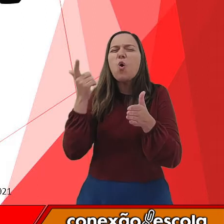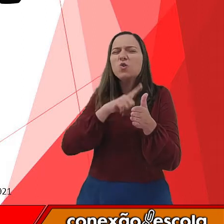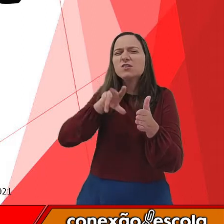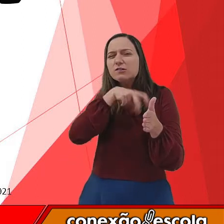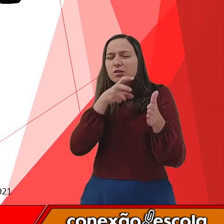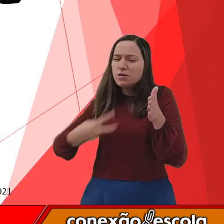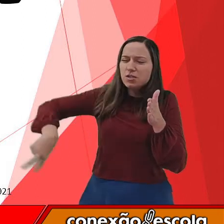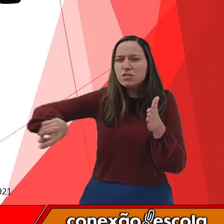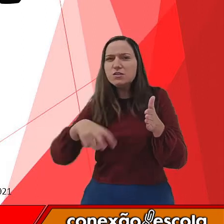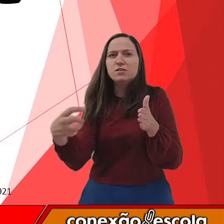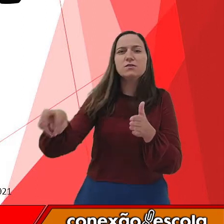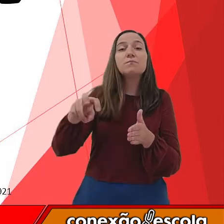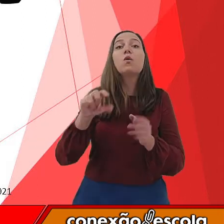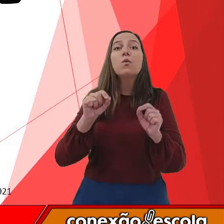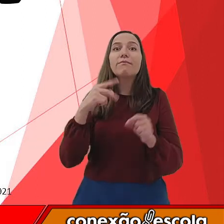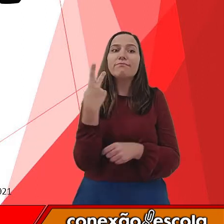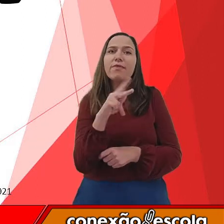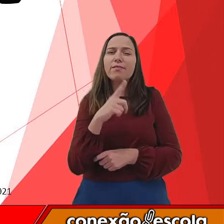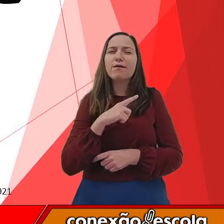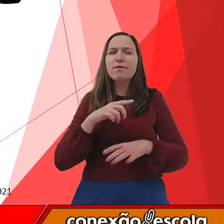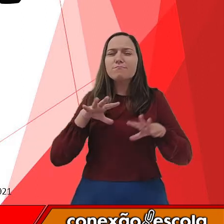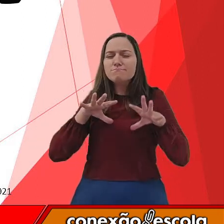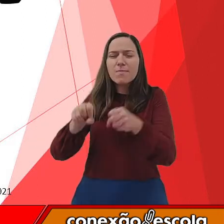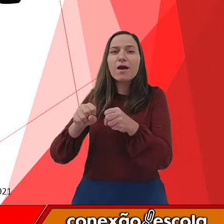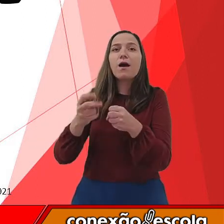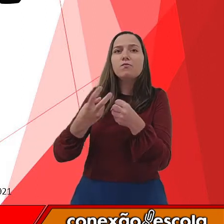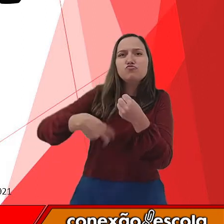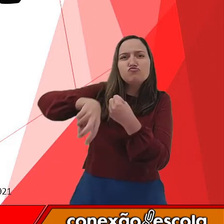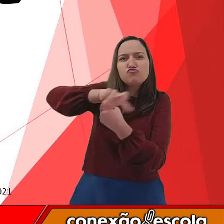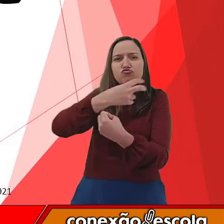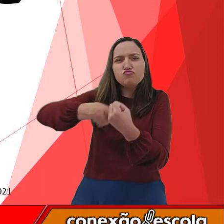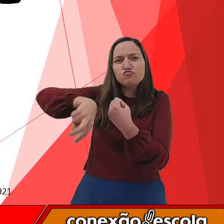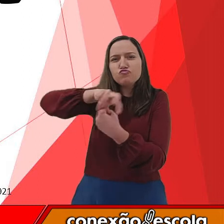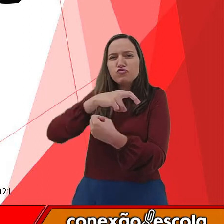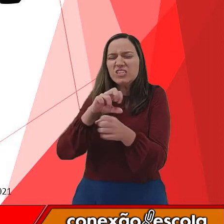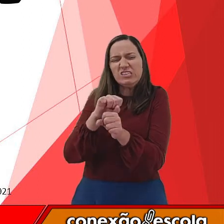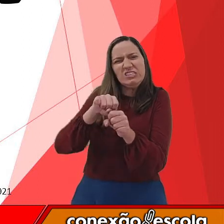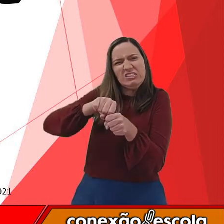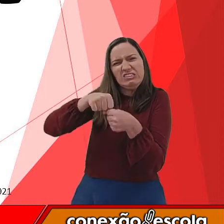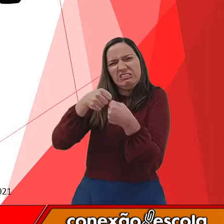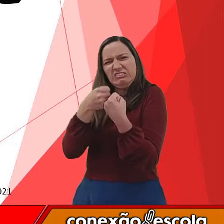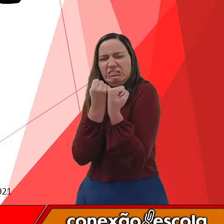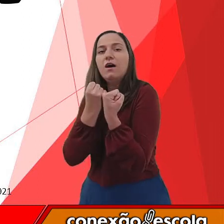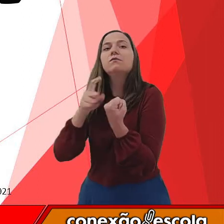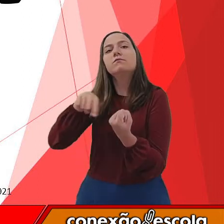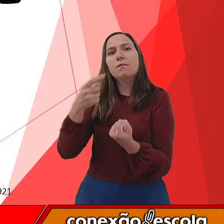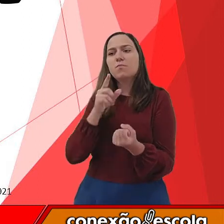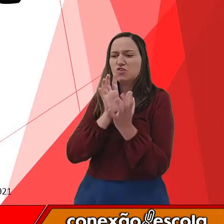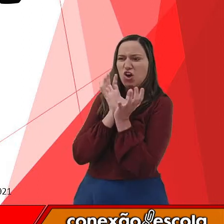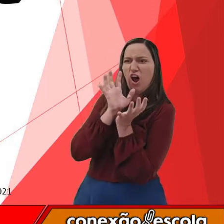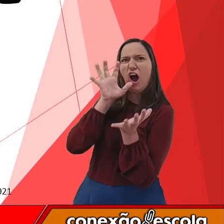a presa com seu corpo, asfixiando e quebrando seus ossos, para só depois engolir por inteiro.